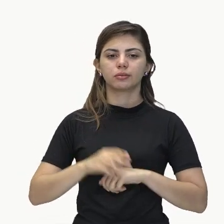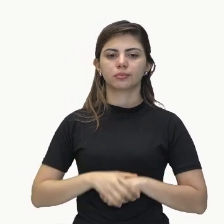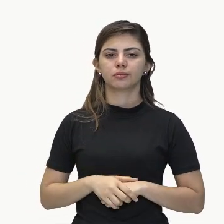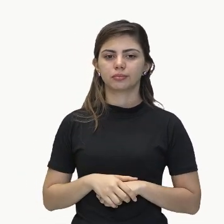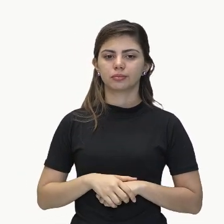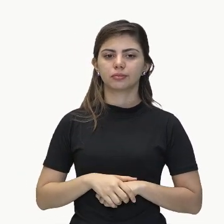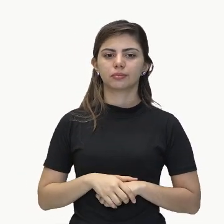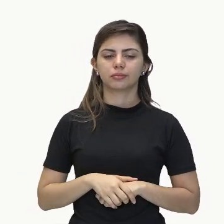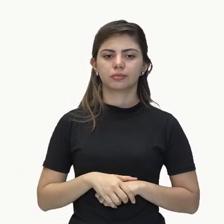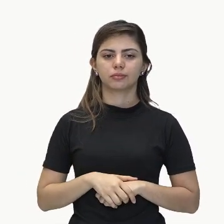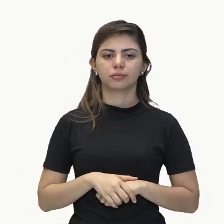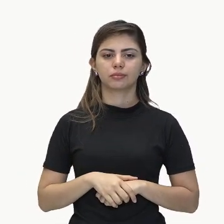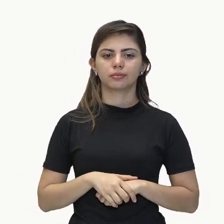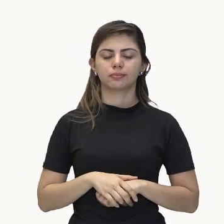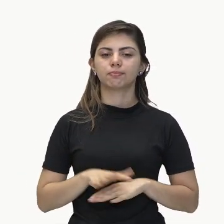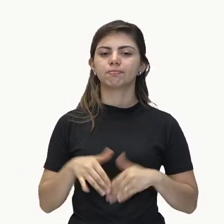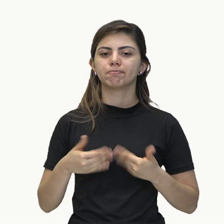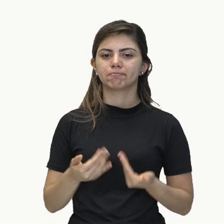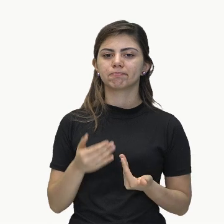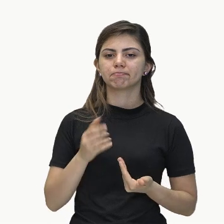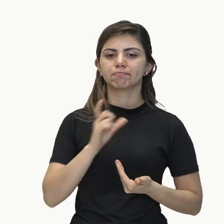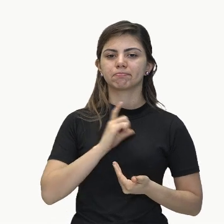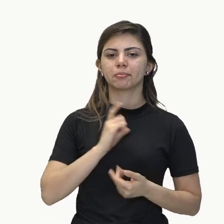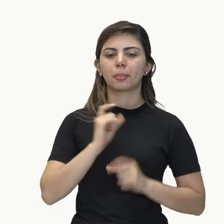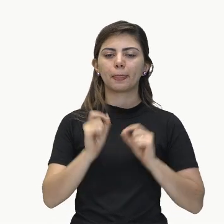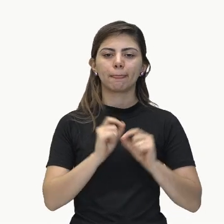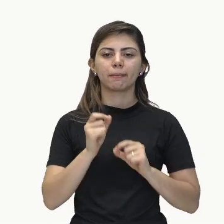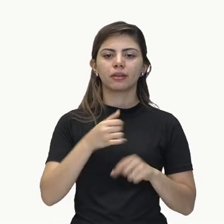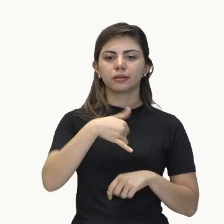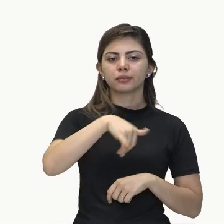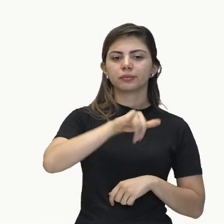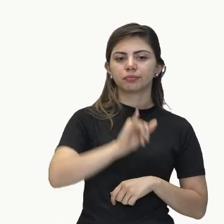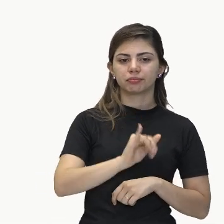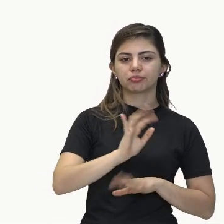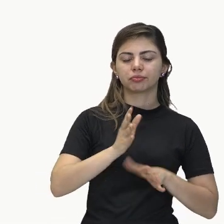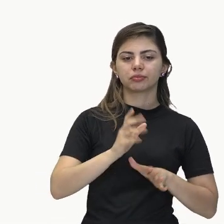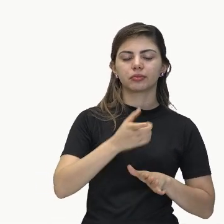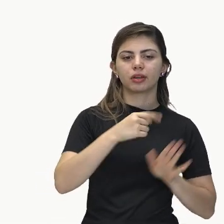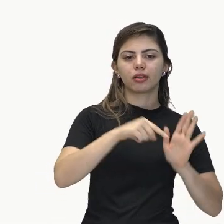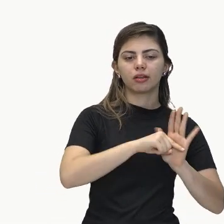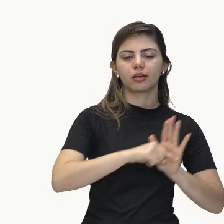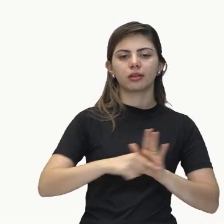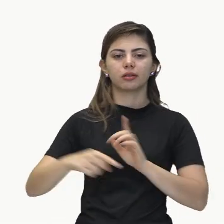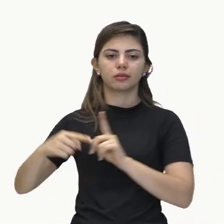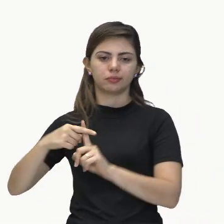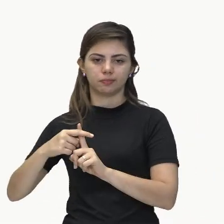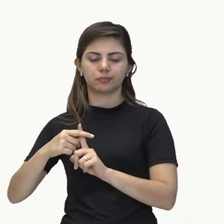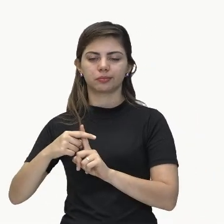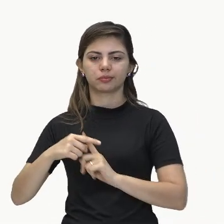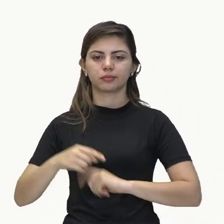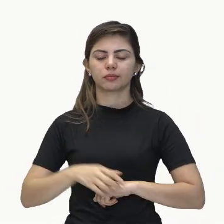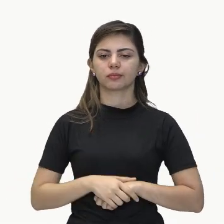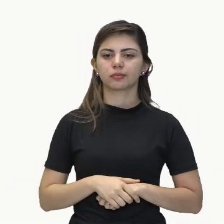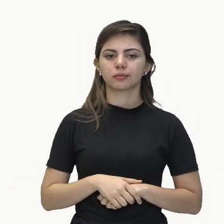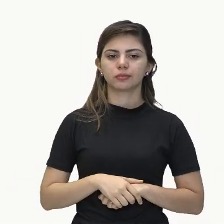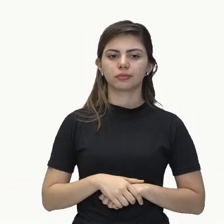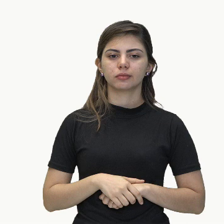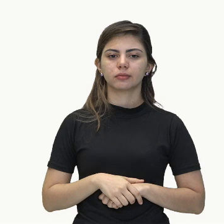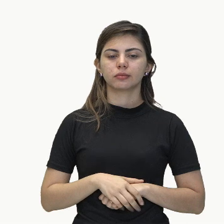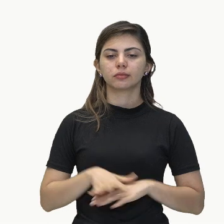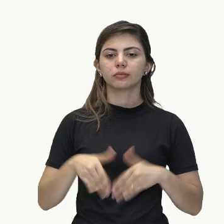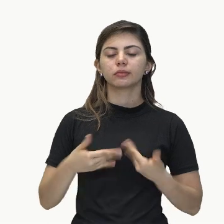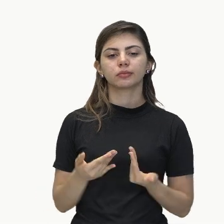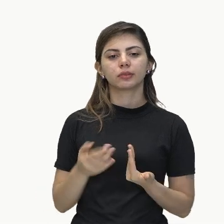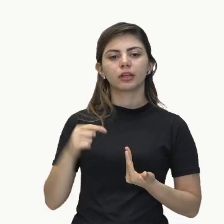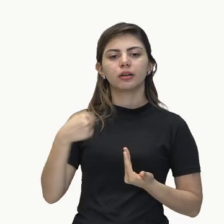E aí, assim como os sinais dos coeficientes de y já estão trocados, um é positivo e o outro é negativo. Se